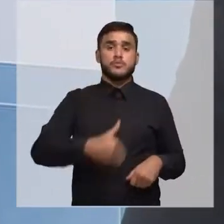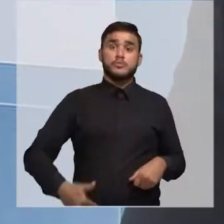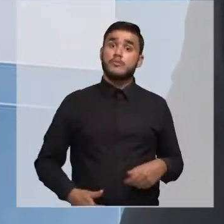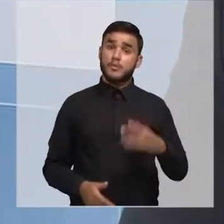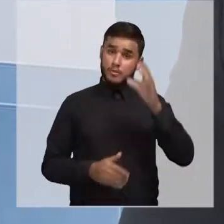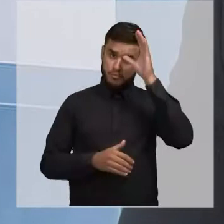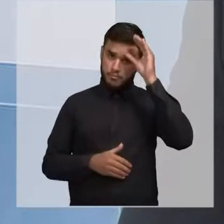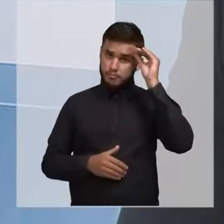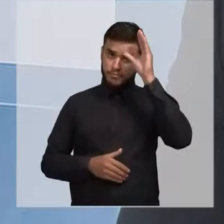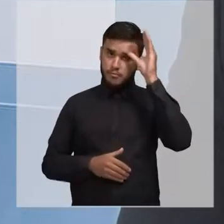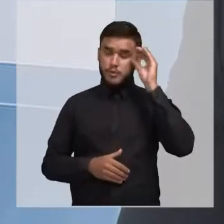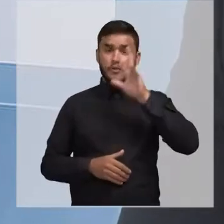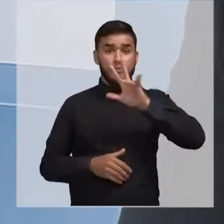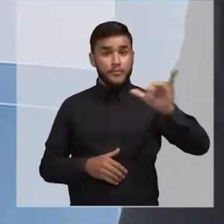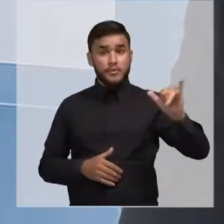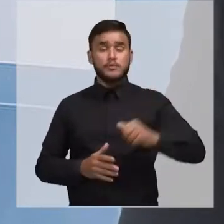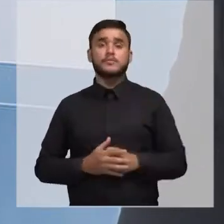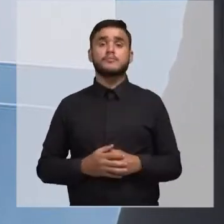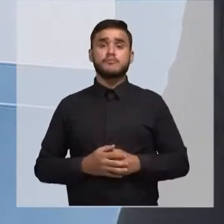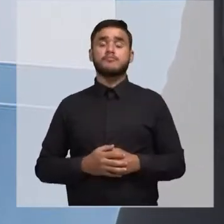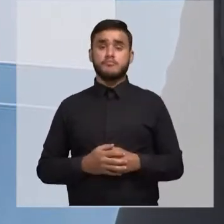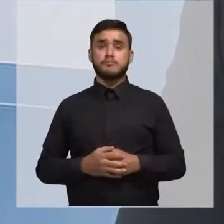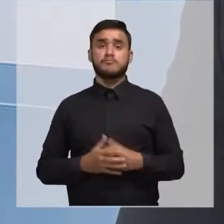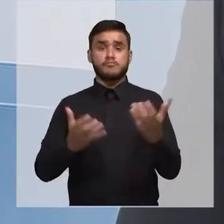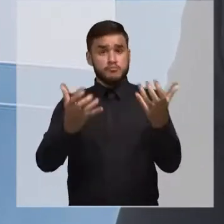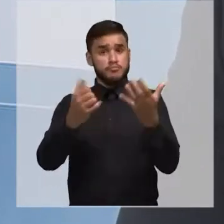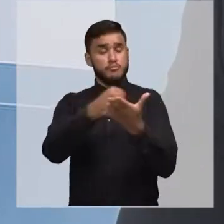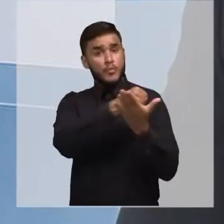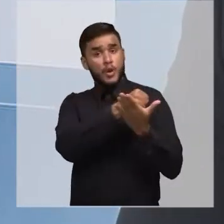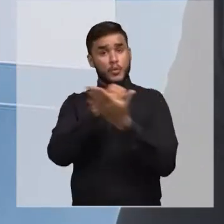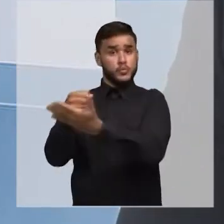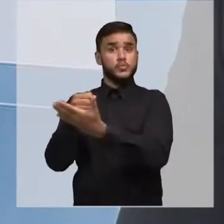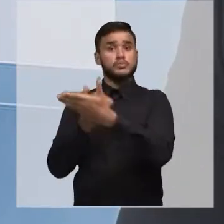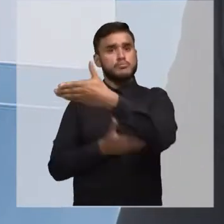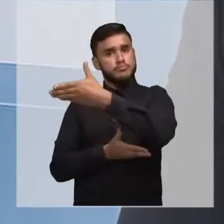claro. Ele quer devolver